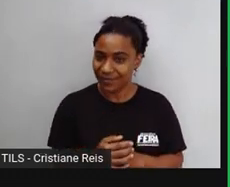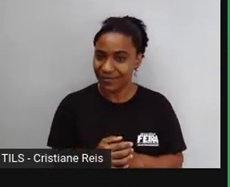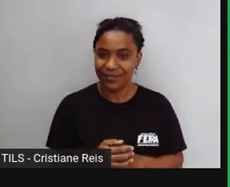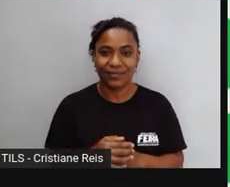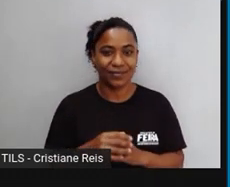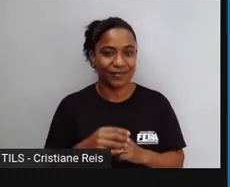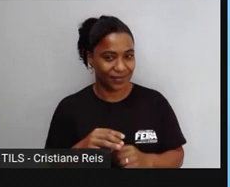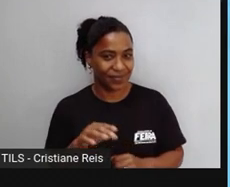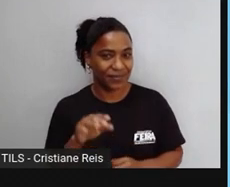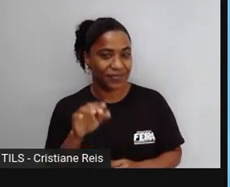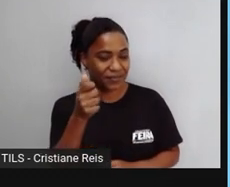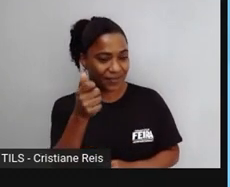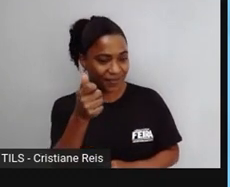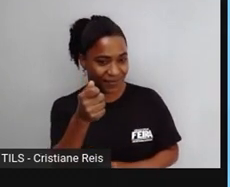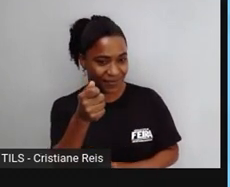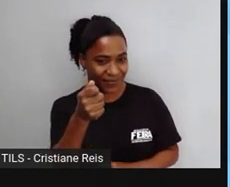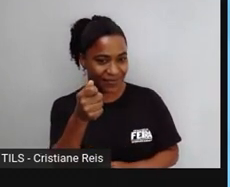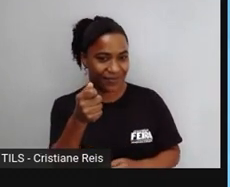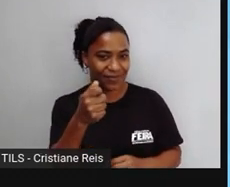lavanderia.